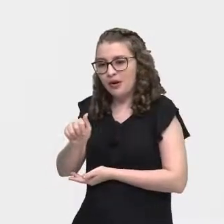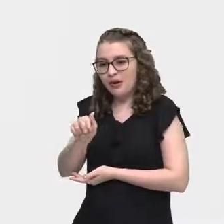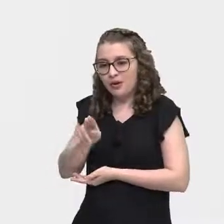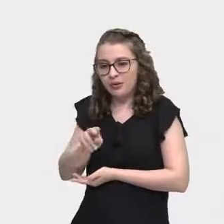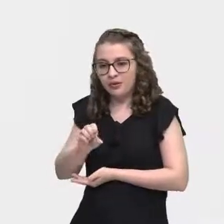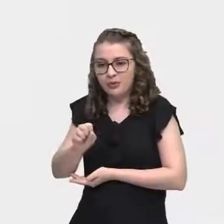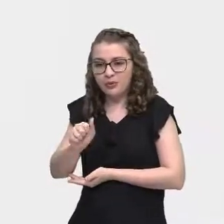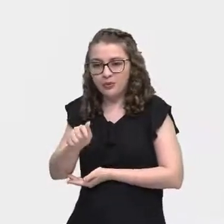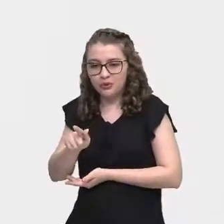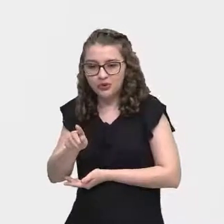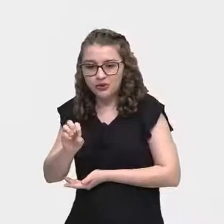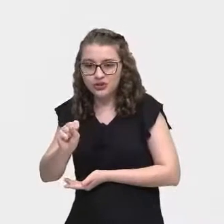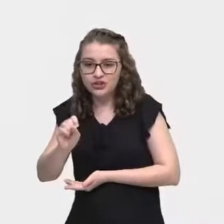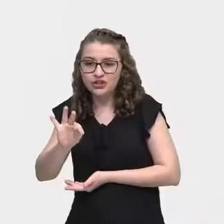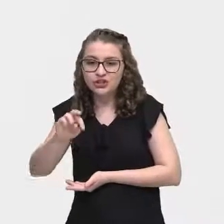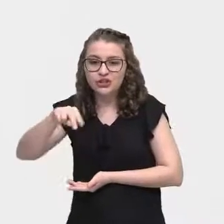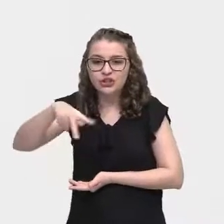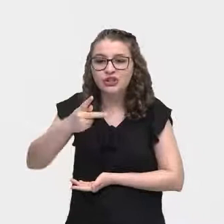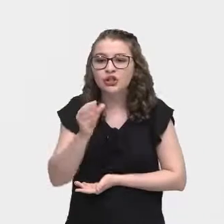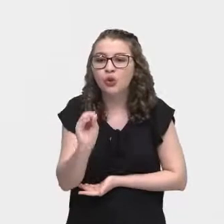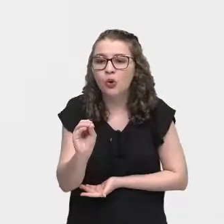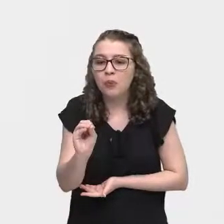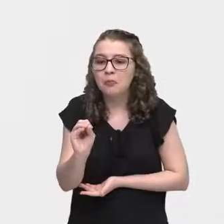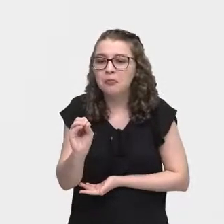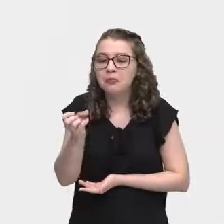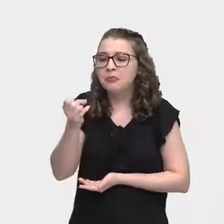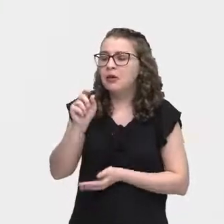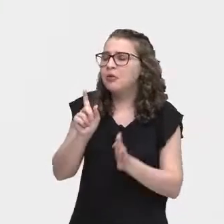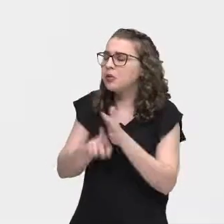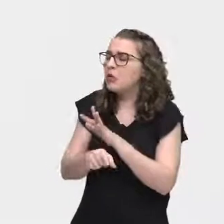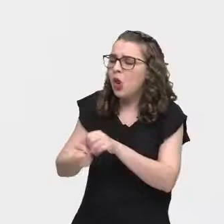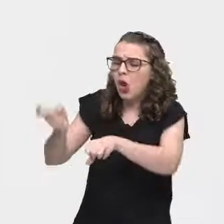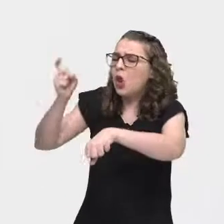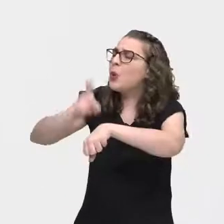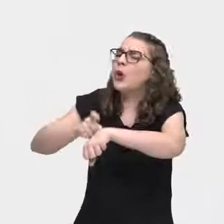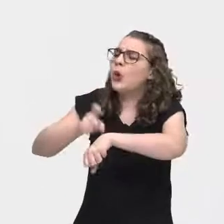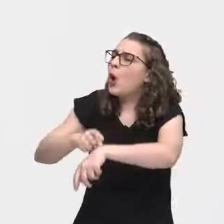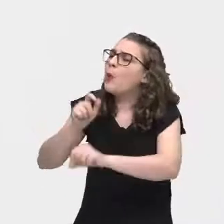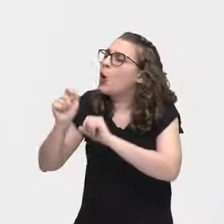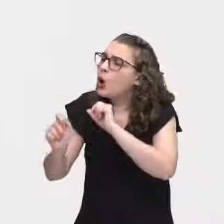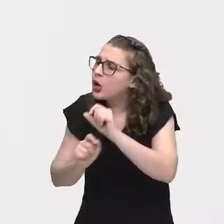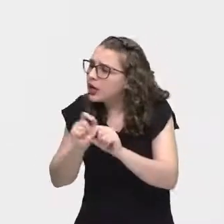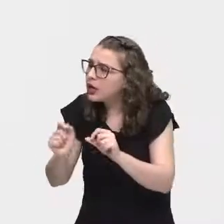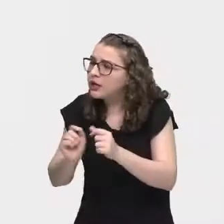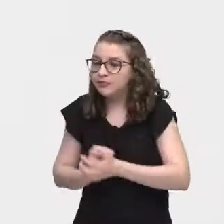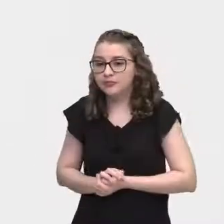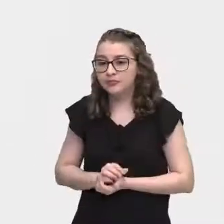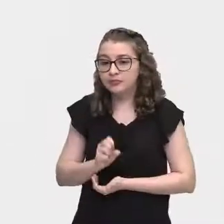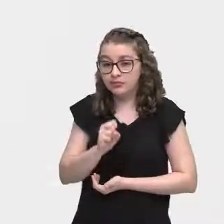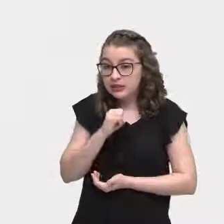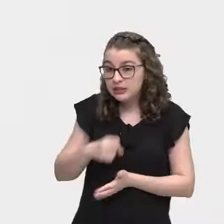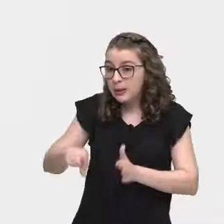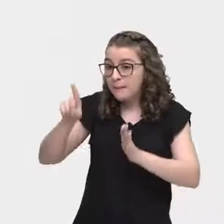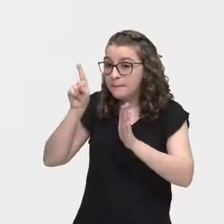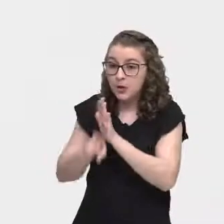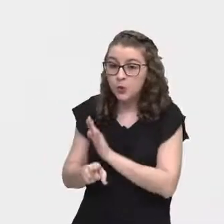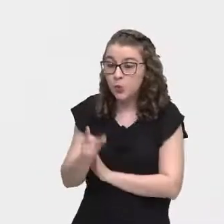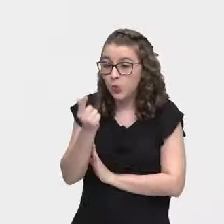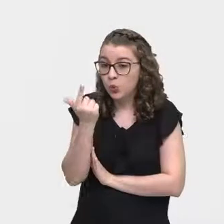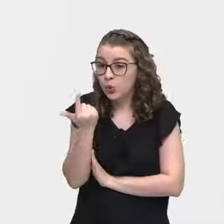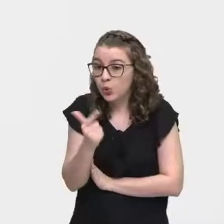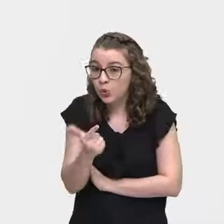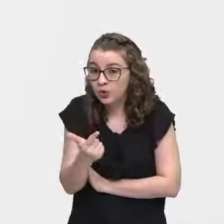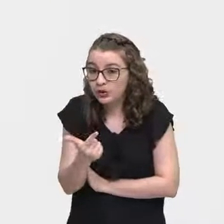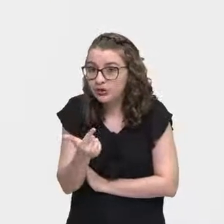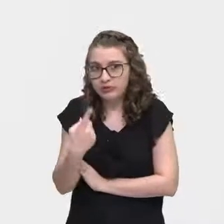que perguntaram para ele sobre o tempo, né? Ele dizia: se eu não pergunto o que que é o tempo, eu